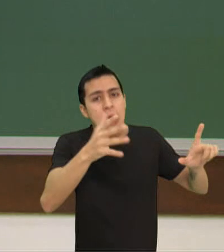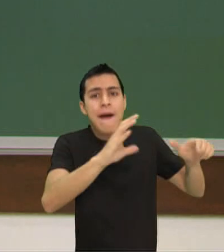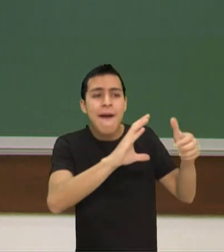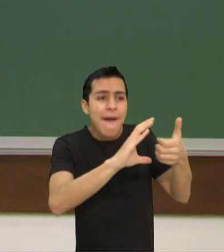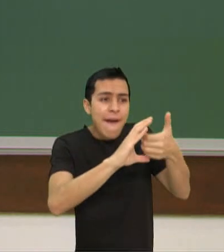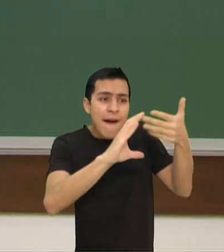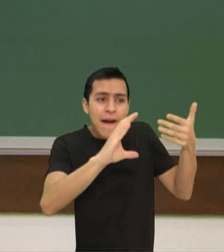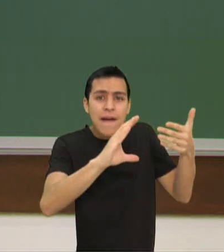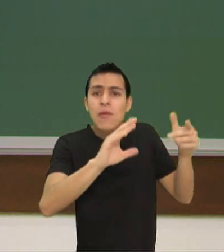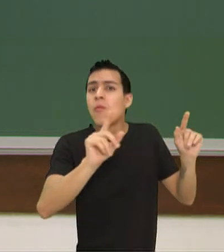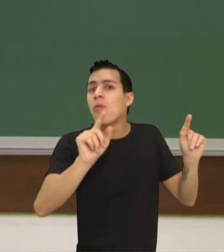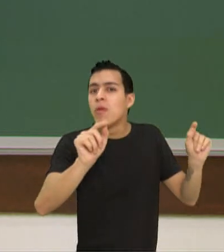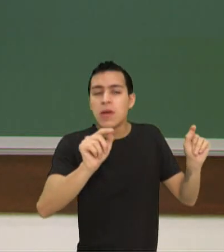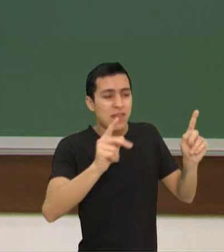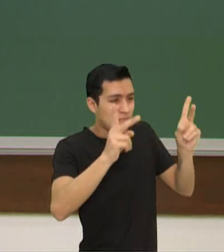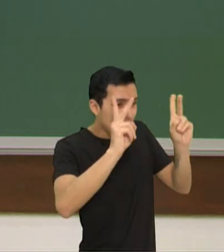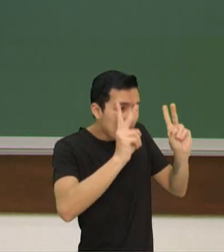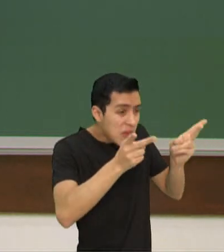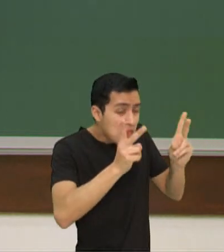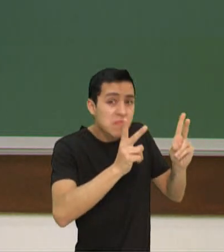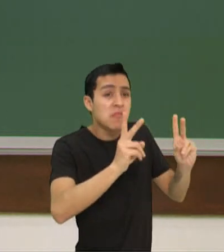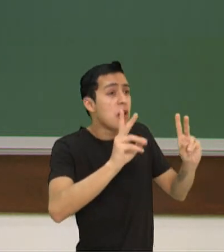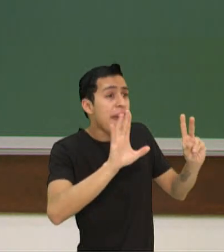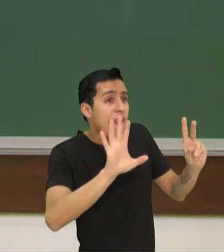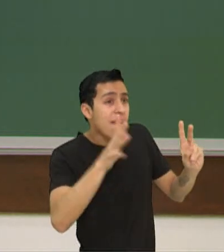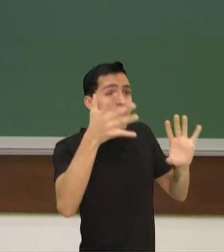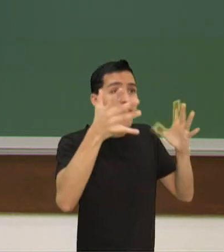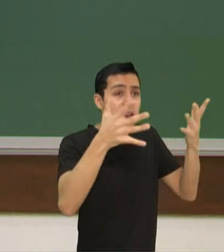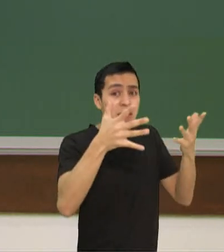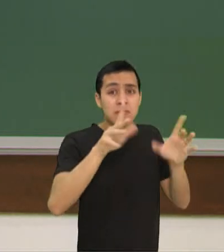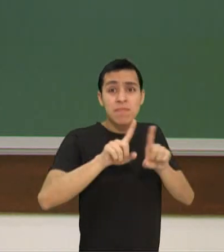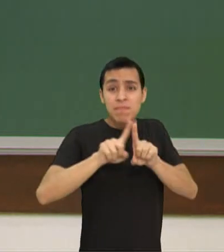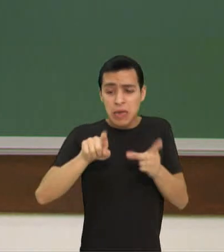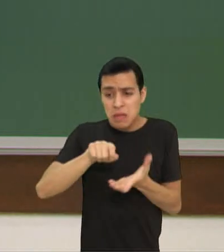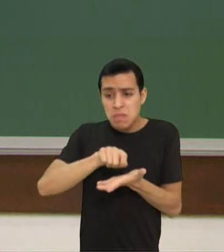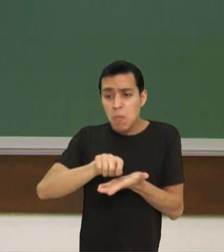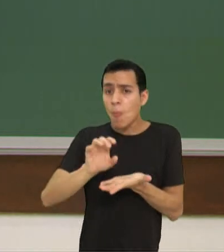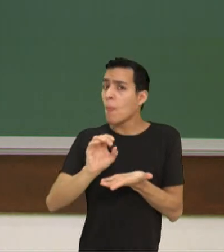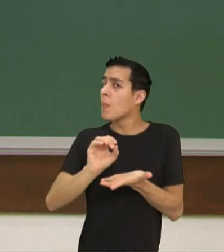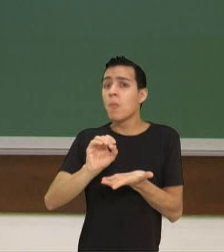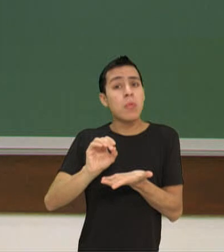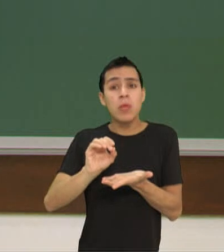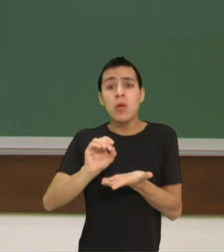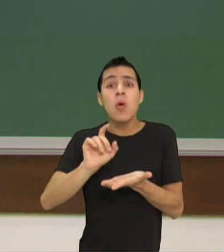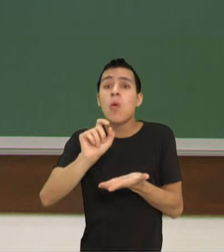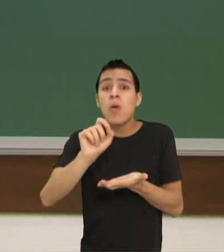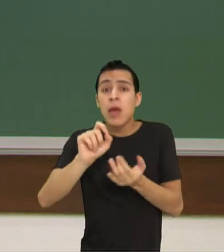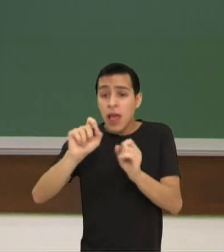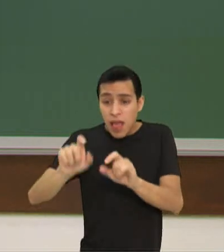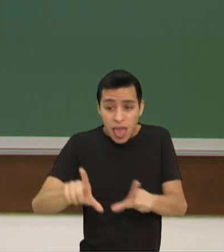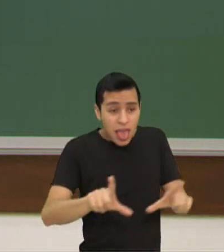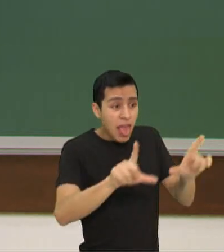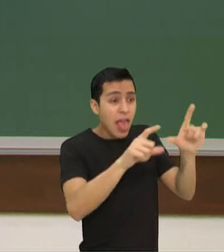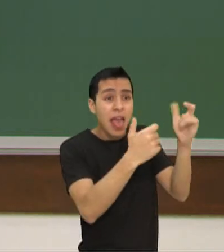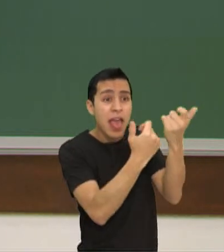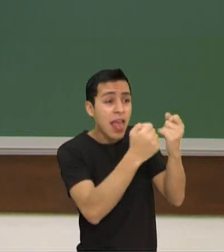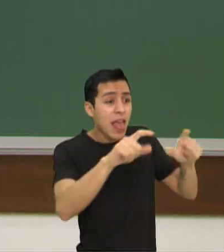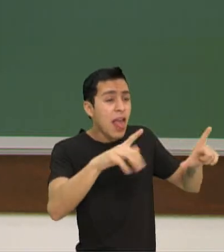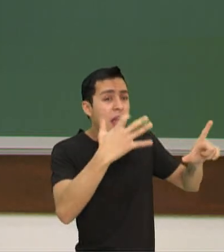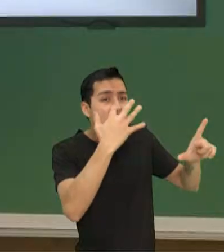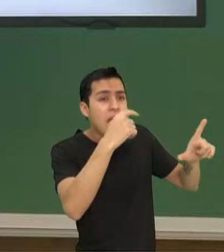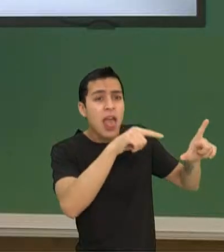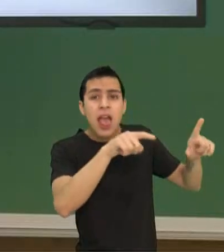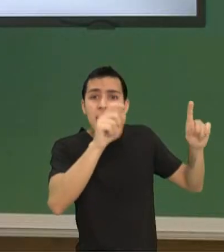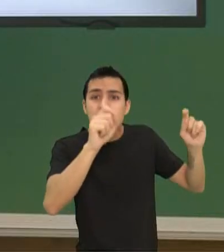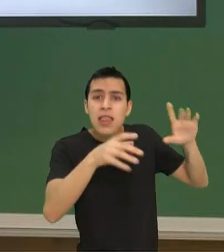um mesmo evento sem às vezes até usar a escrita, observando uma imagem. Então, vamos dar uma olhada? Veja